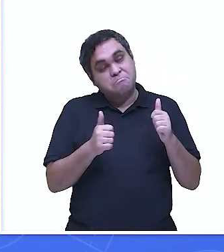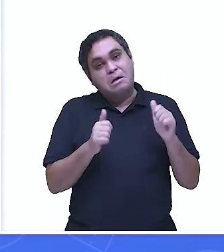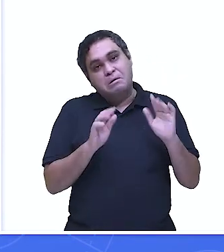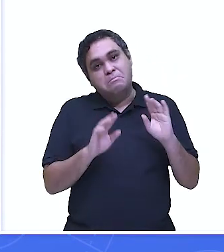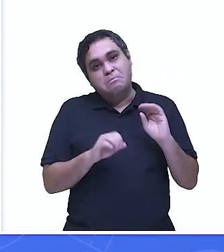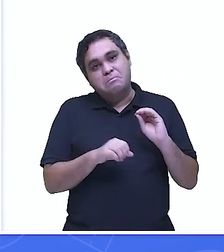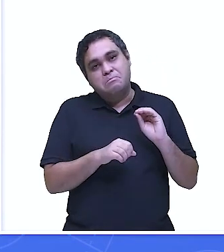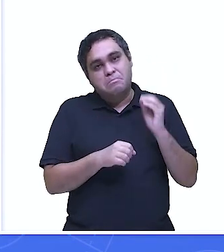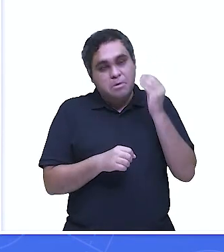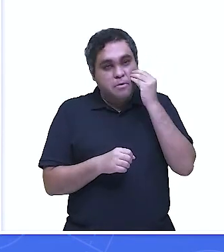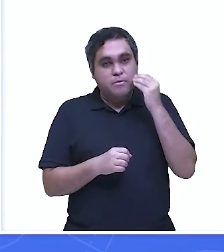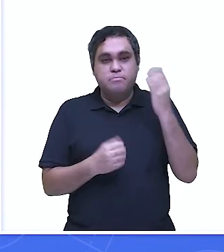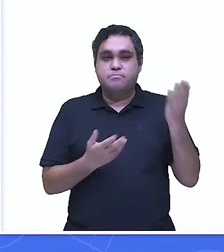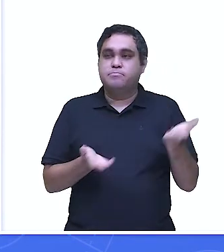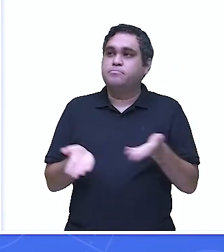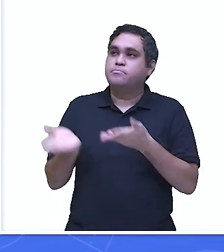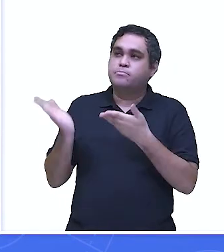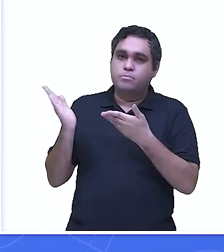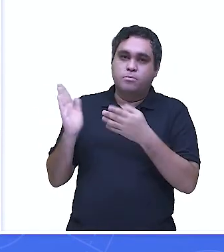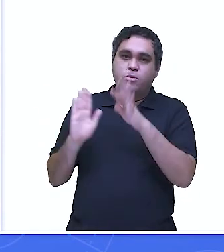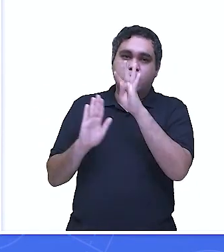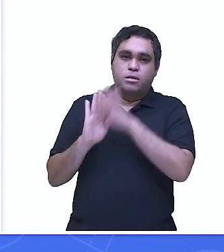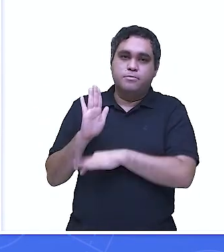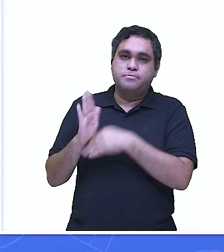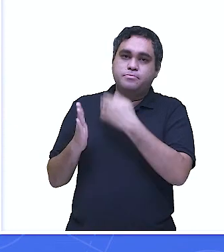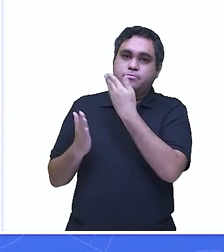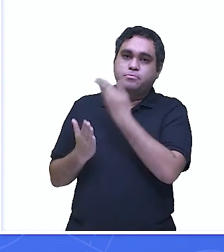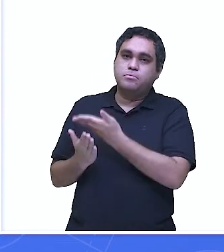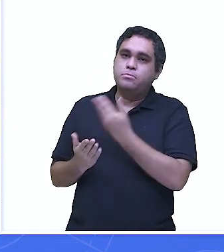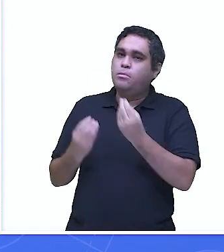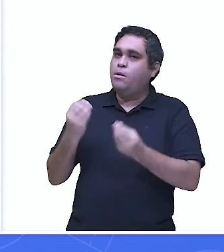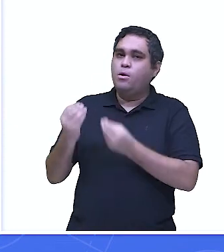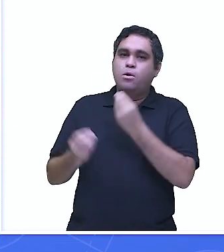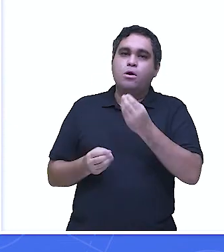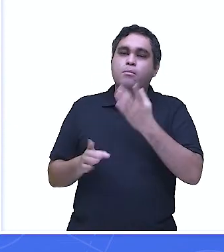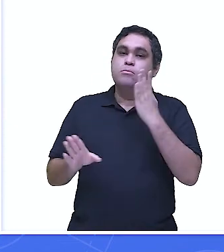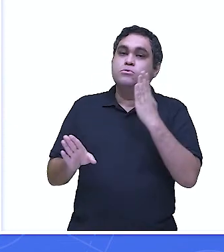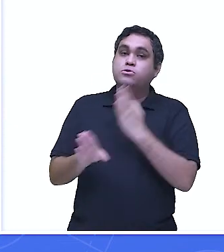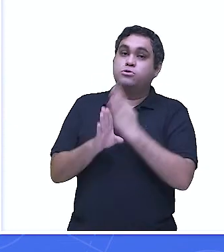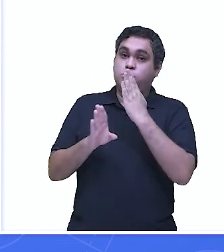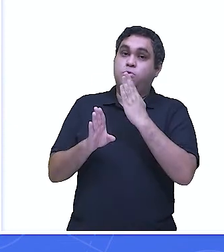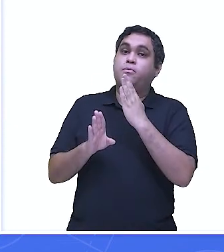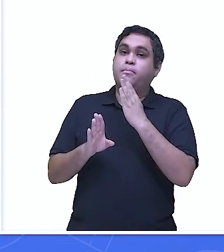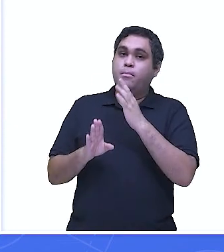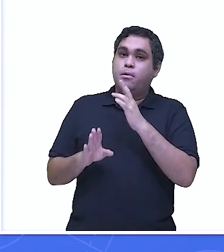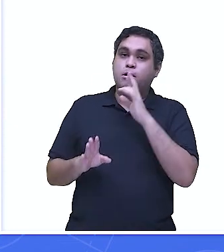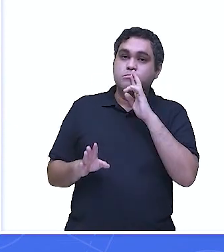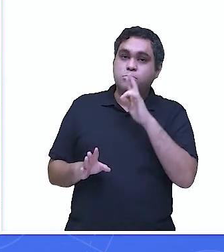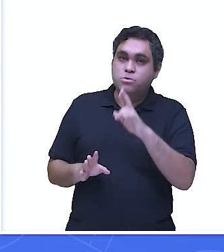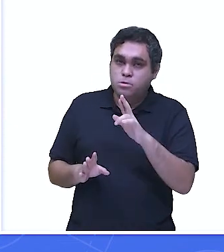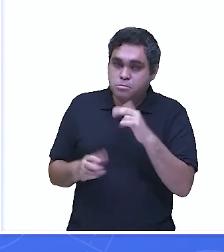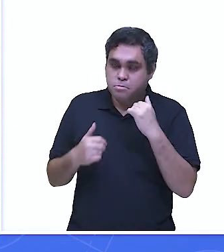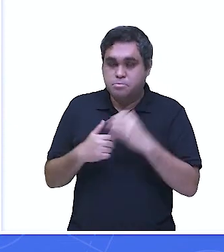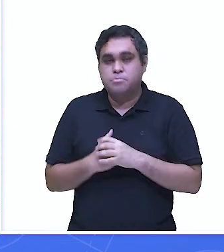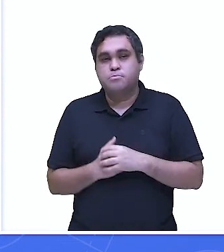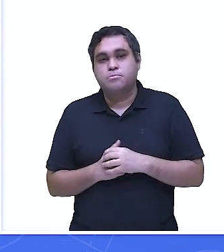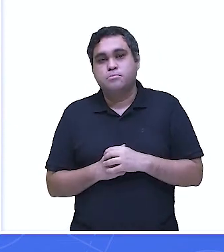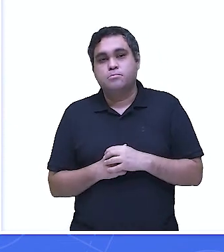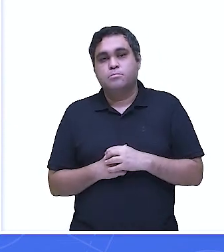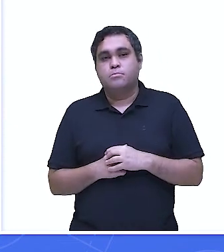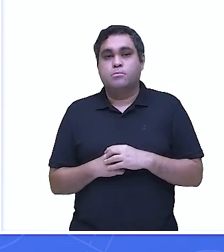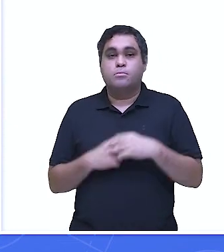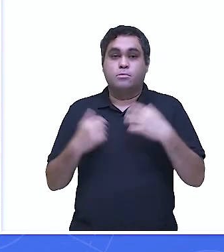o texto. Vou mostrar para vocês como é que eu posso chegar à resposta. Tá